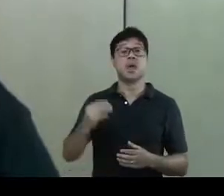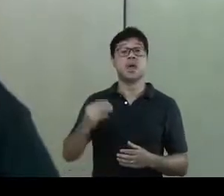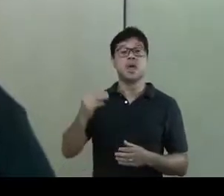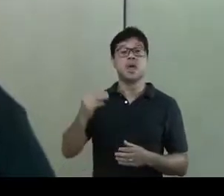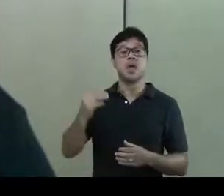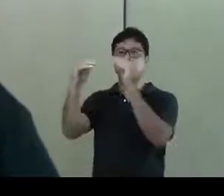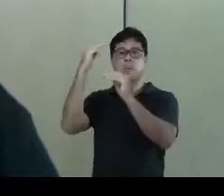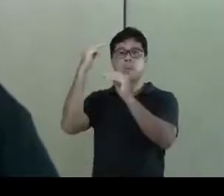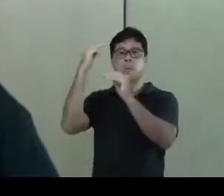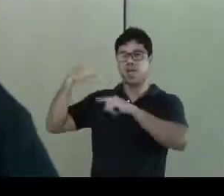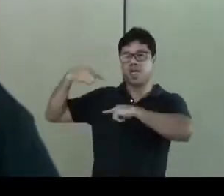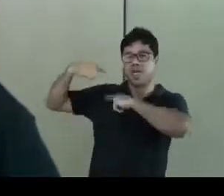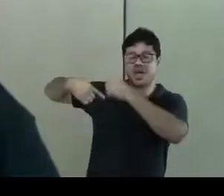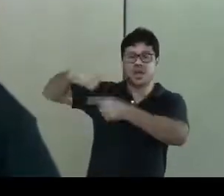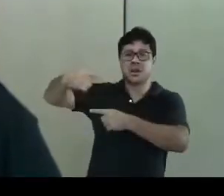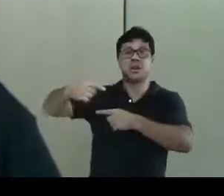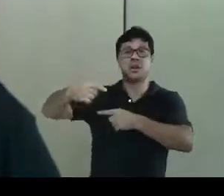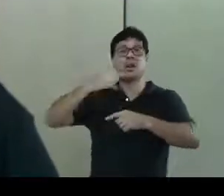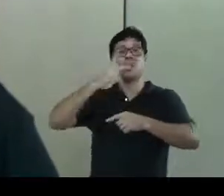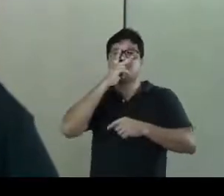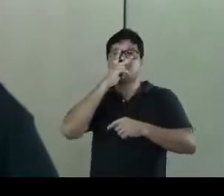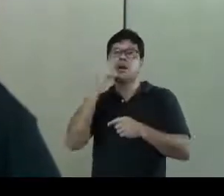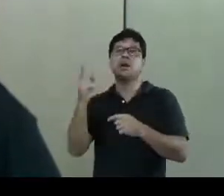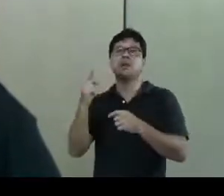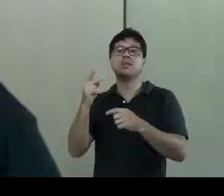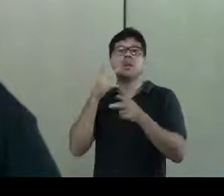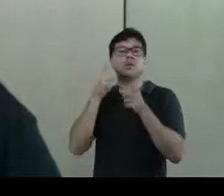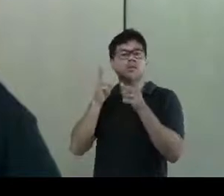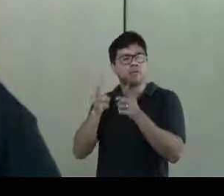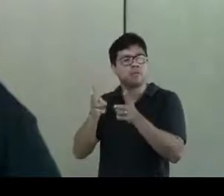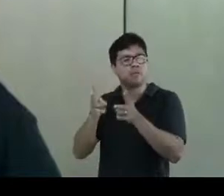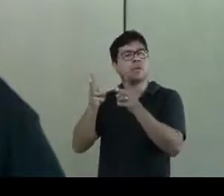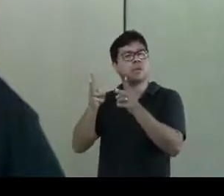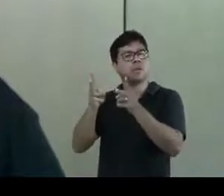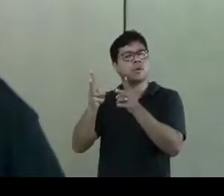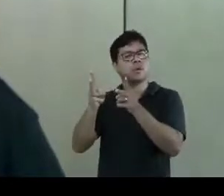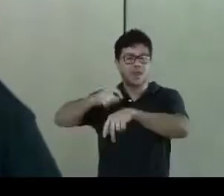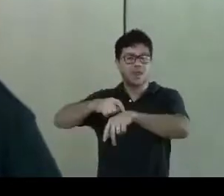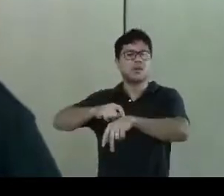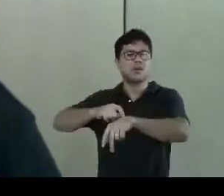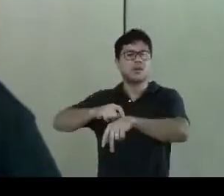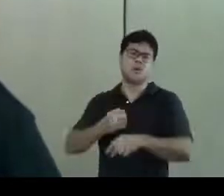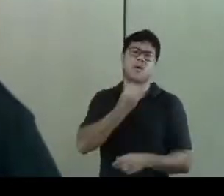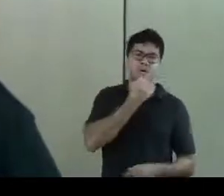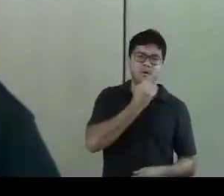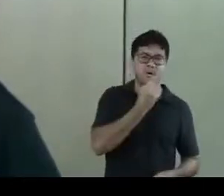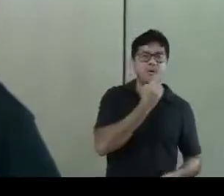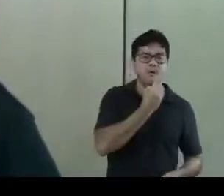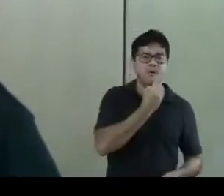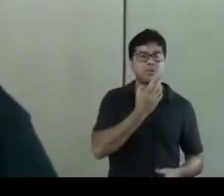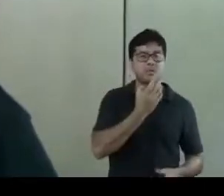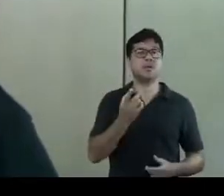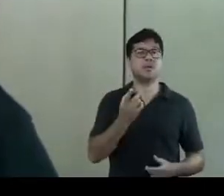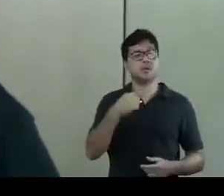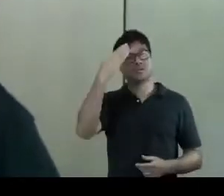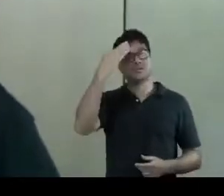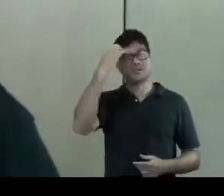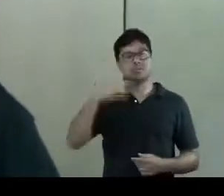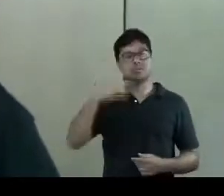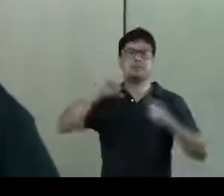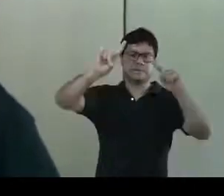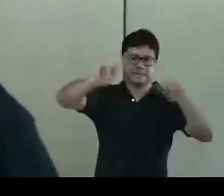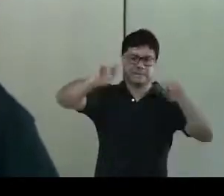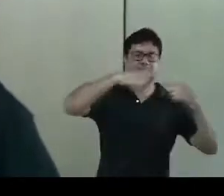memória transgeracional talvez mais perene. Óbvio que a gente continua a ter que